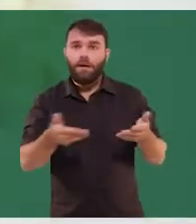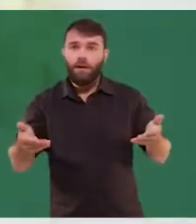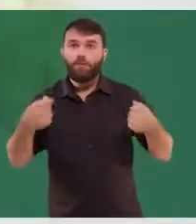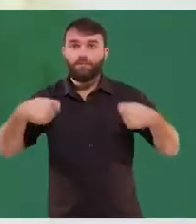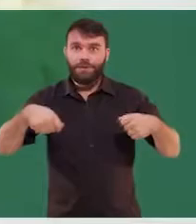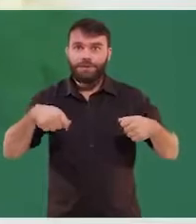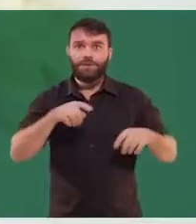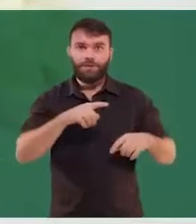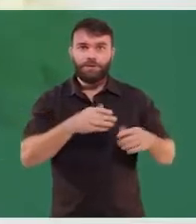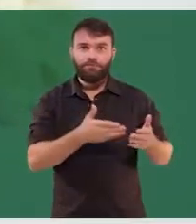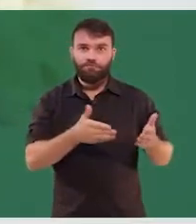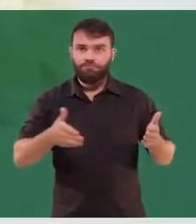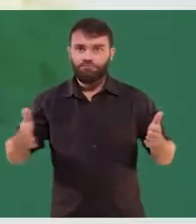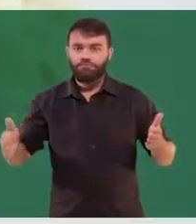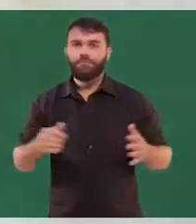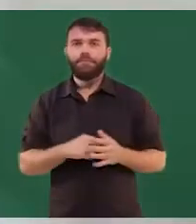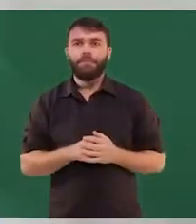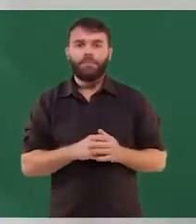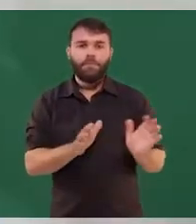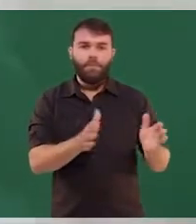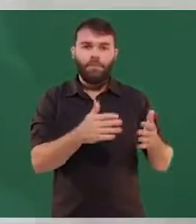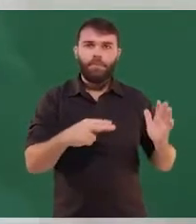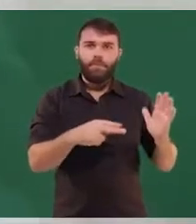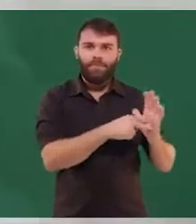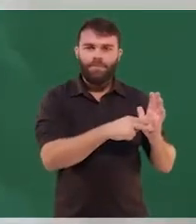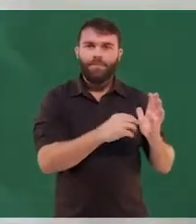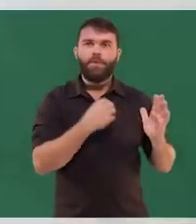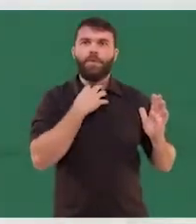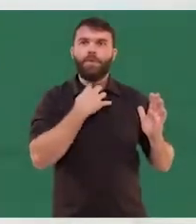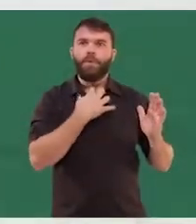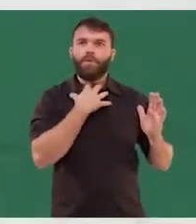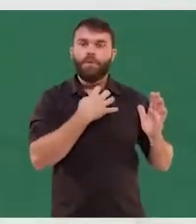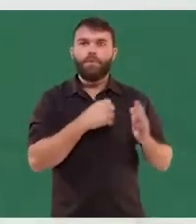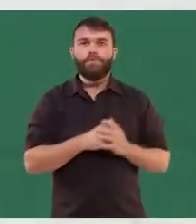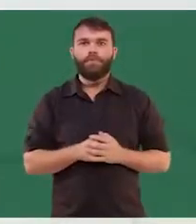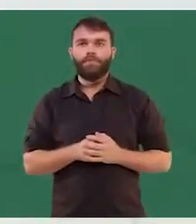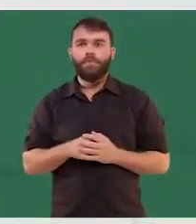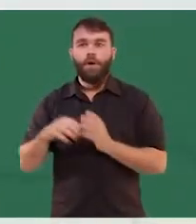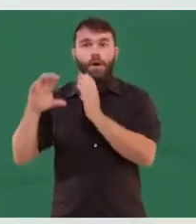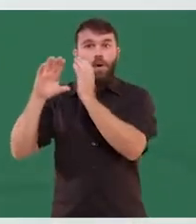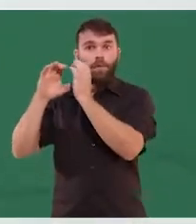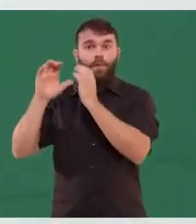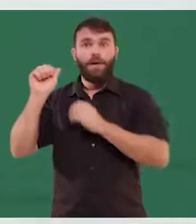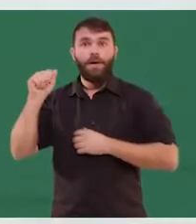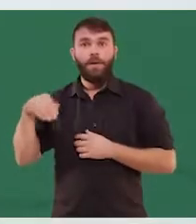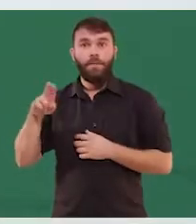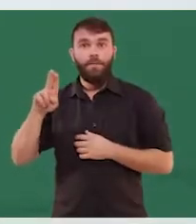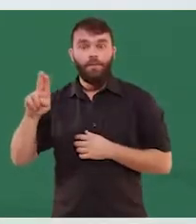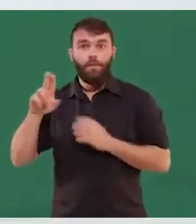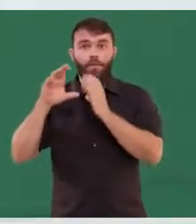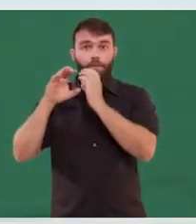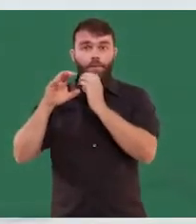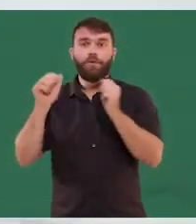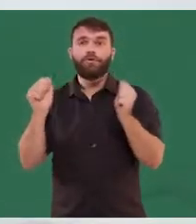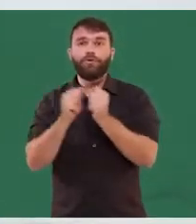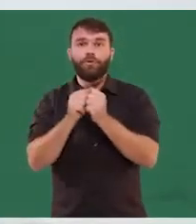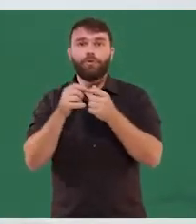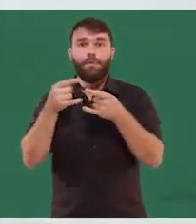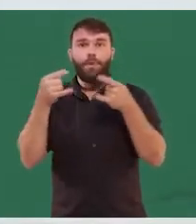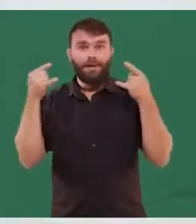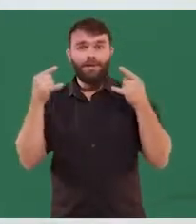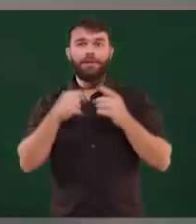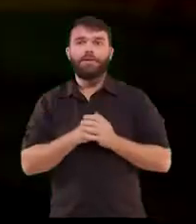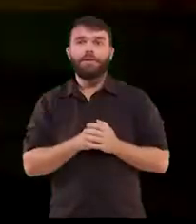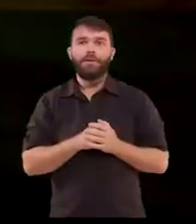materiais e equipamentos. Aparelho de aspiração, reanimador manual infantil Ambu com